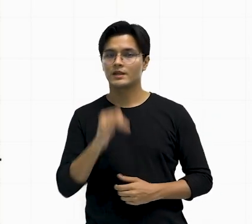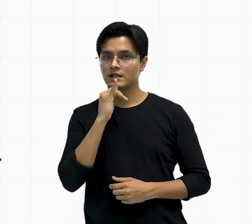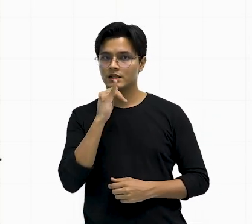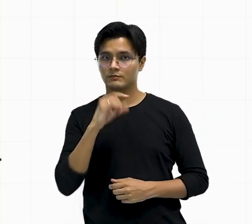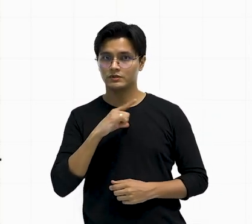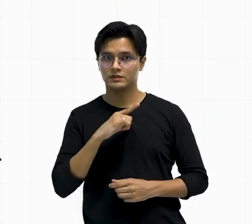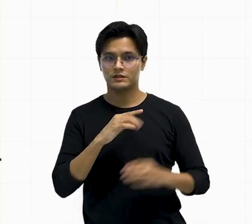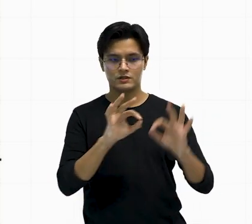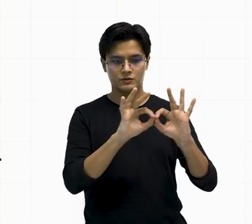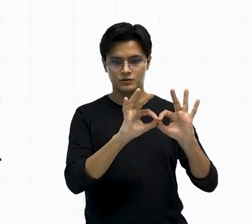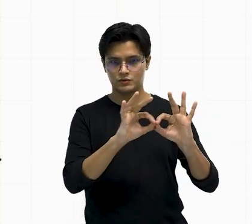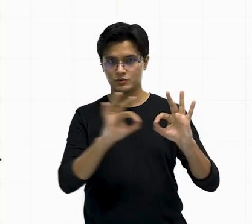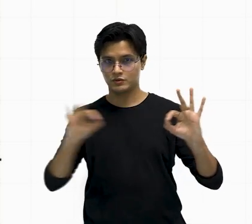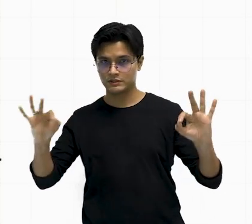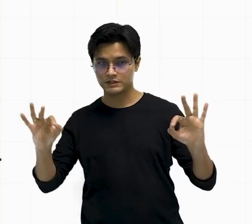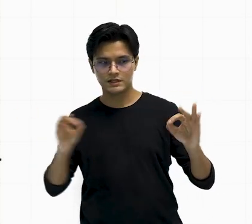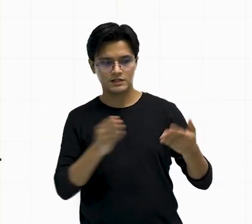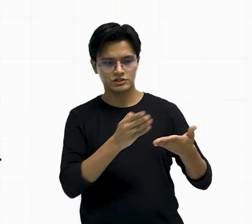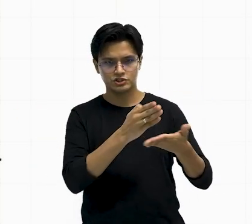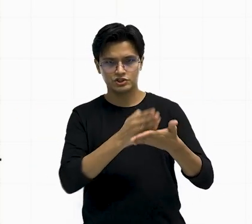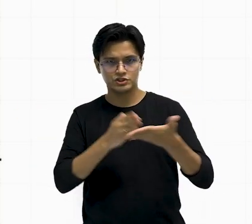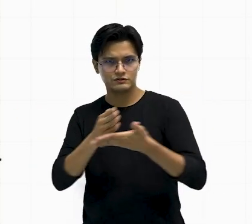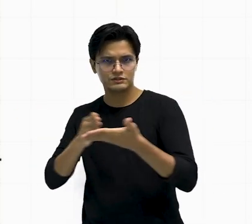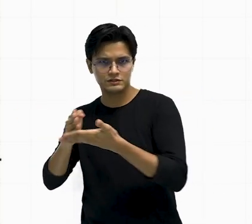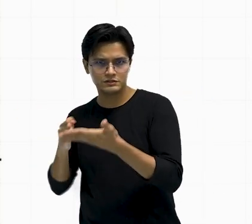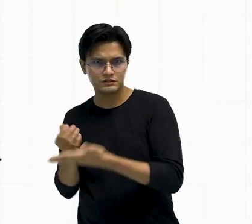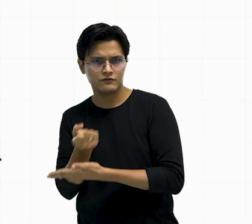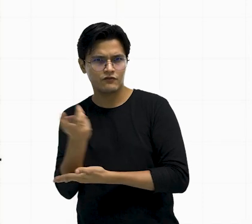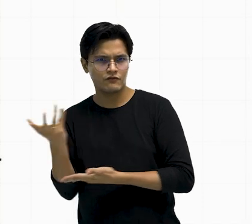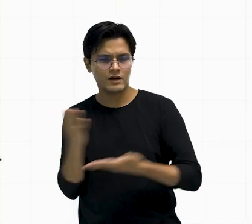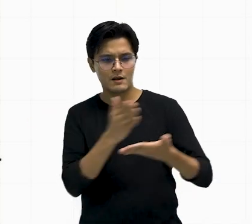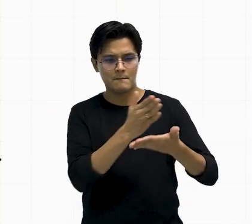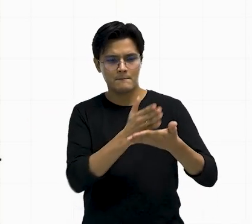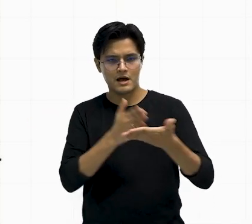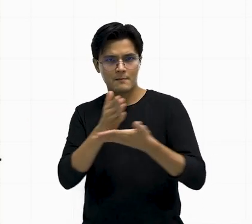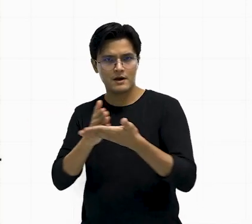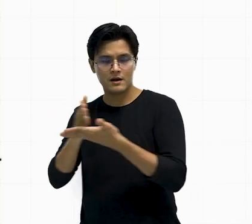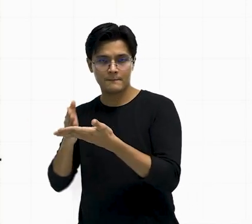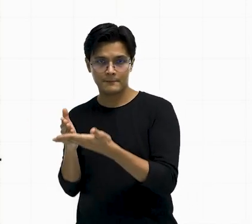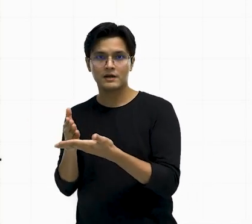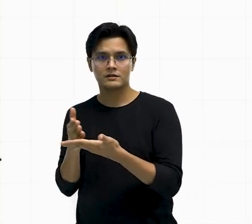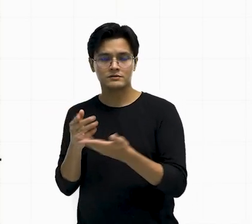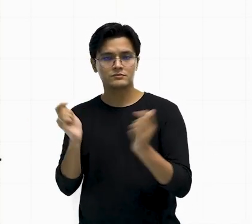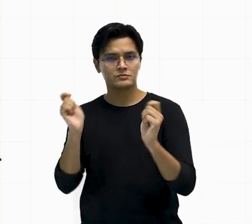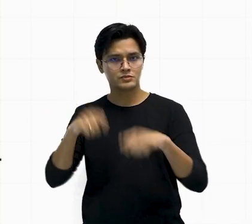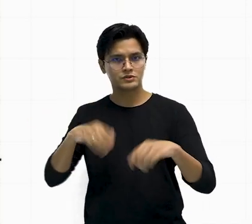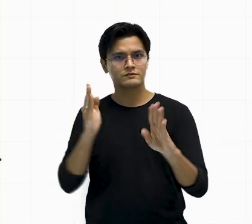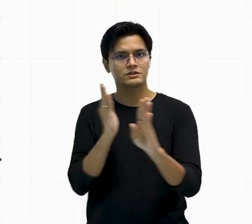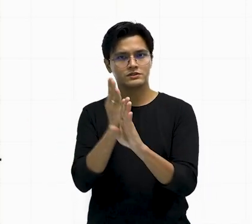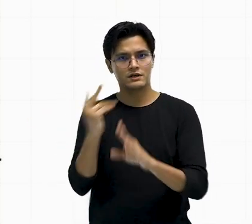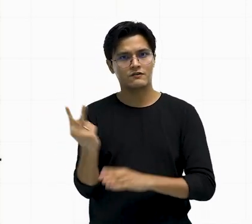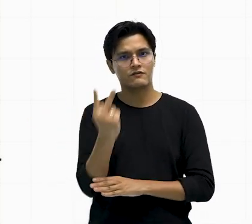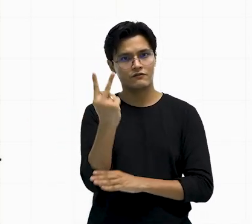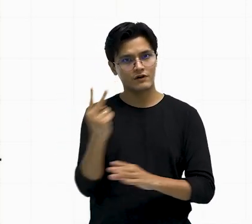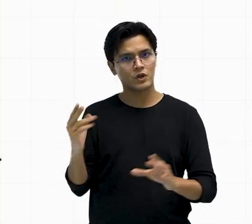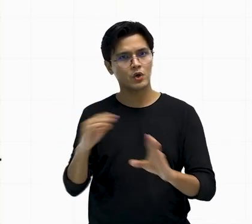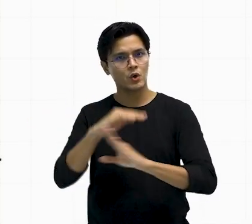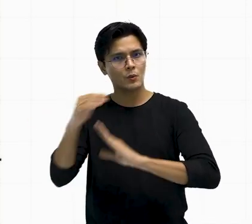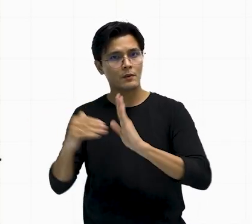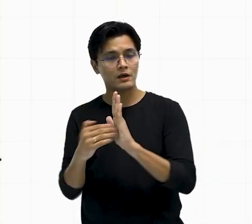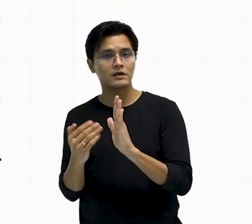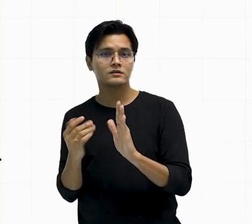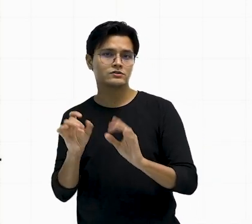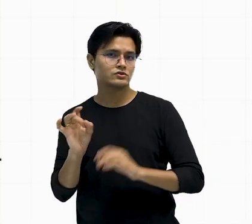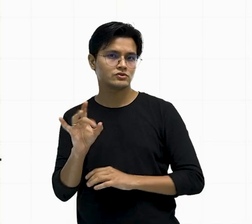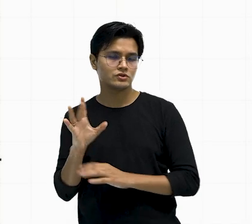todo e divide em várias partes, para que a gente consiga identificar o valor do todo, basta somar